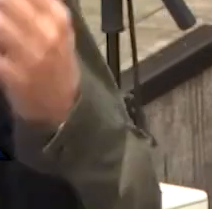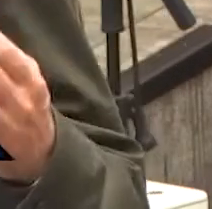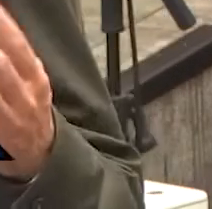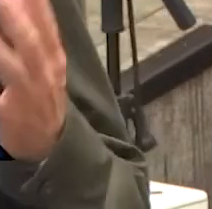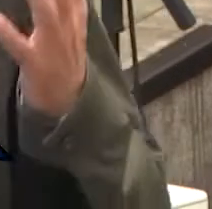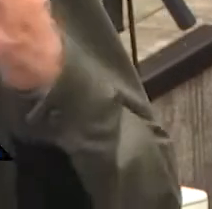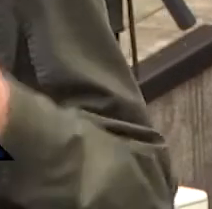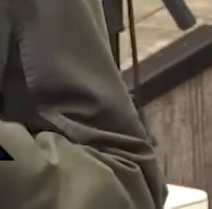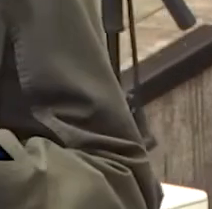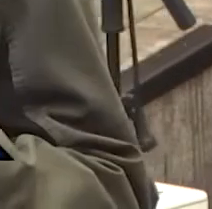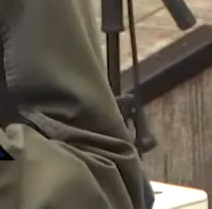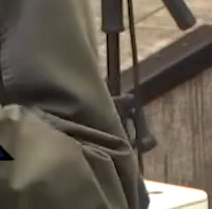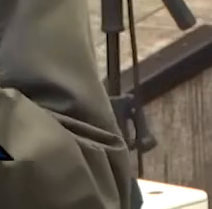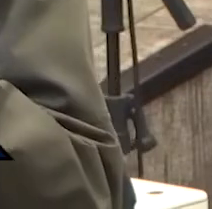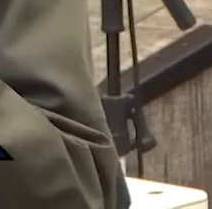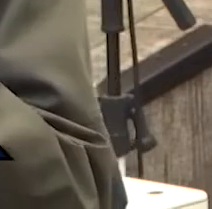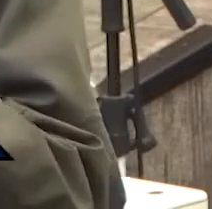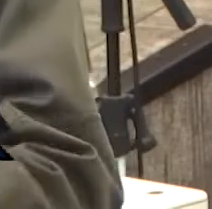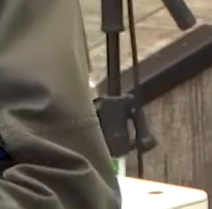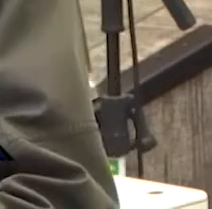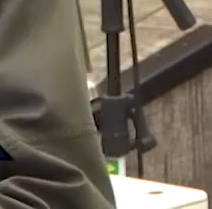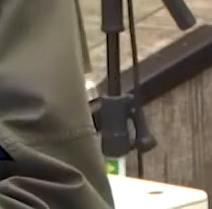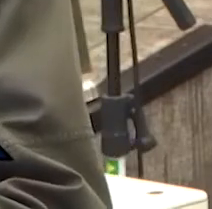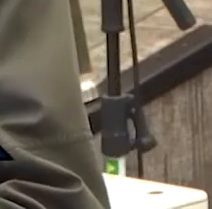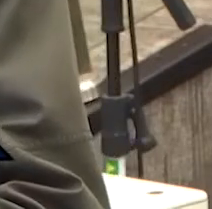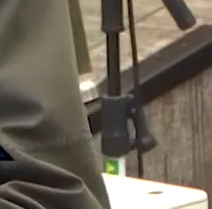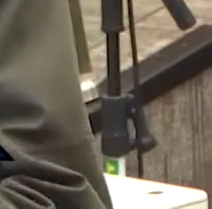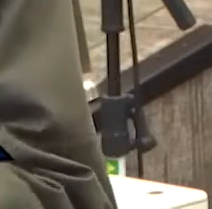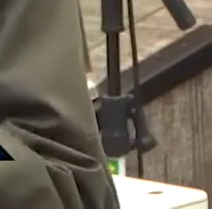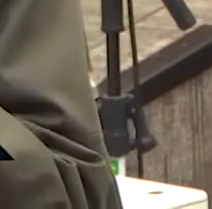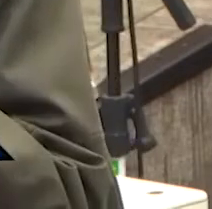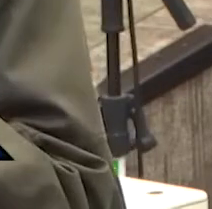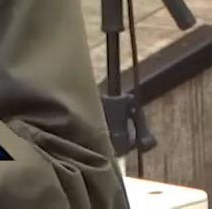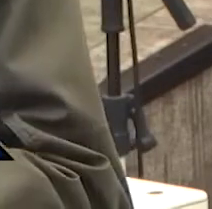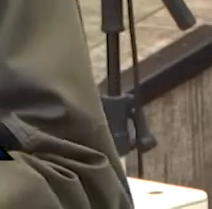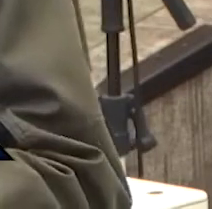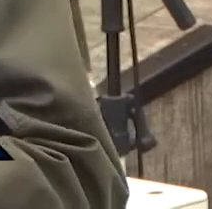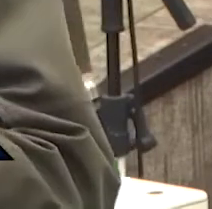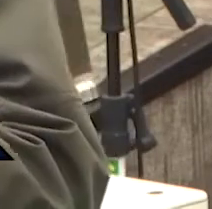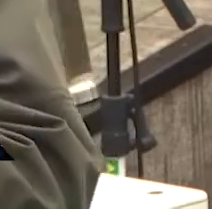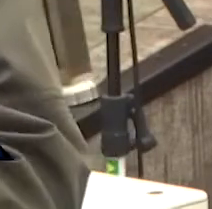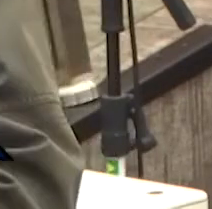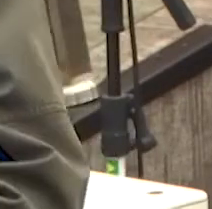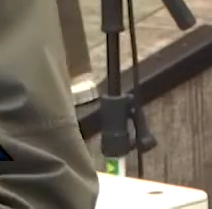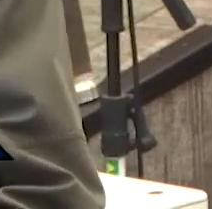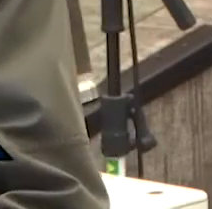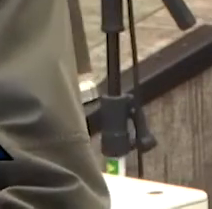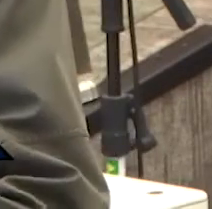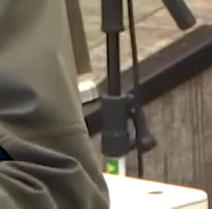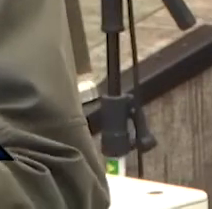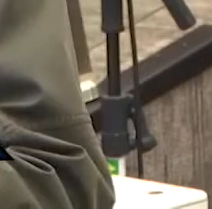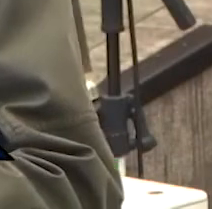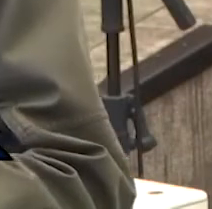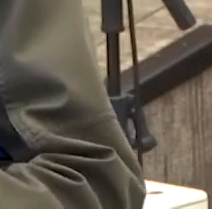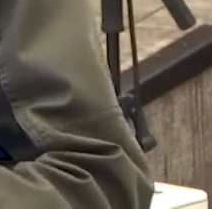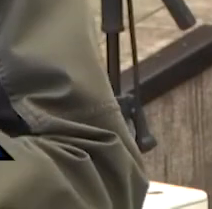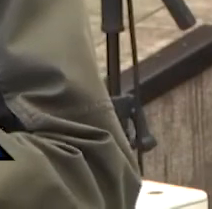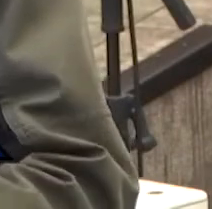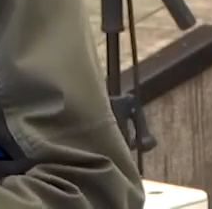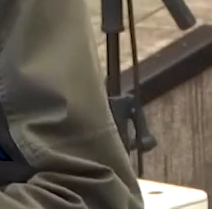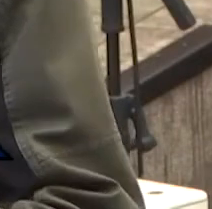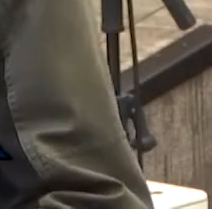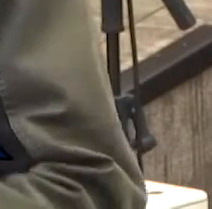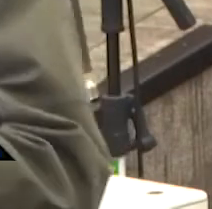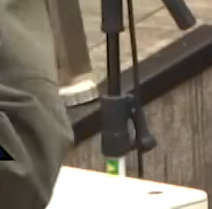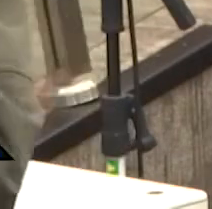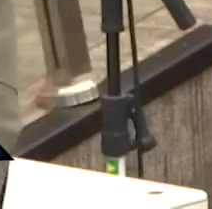foi feito antes? Porque antigamente você tinha um olhar sobre a educação infantil, sobre o aspecto assistencial. Educação infantil era um